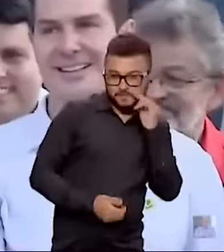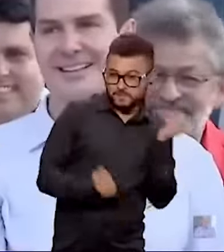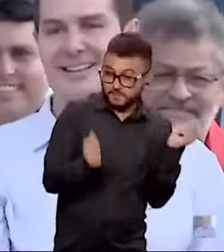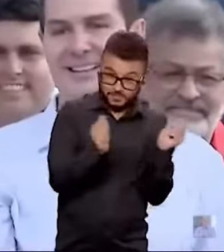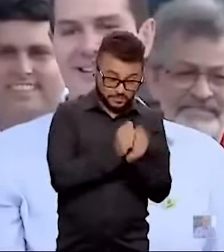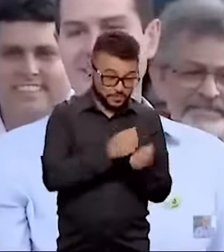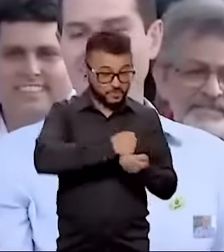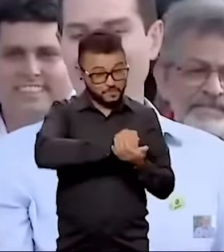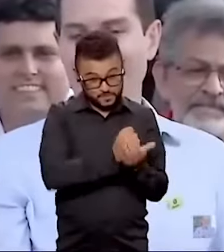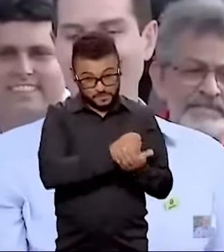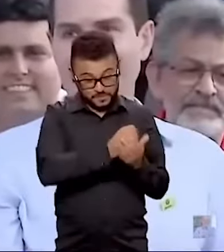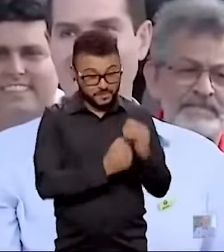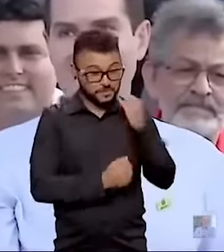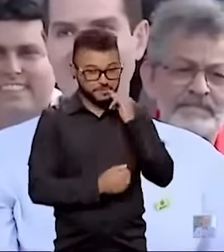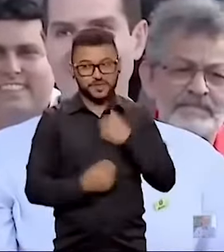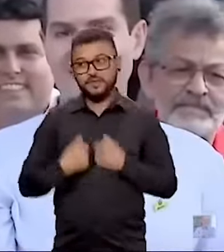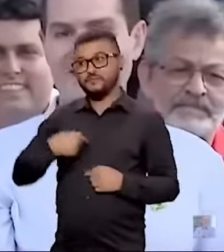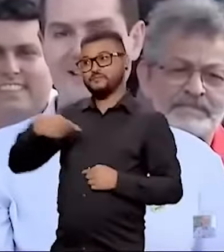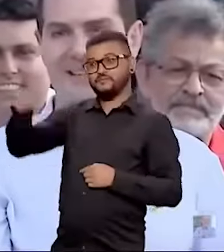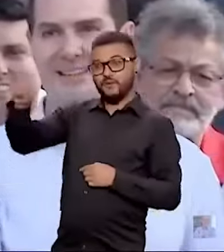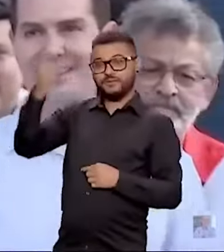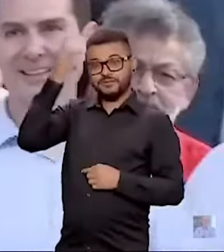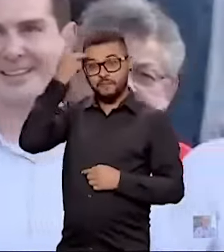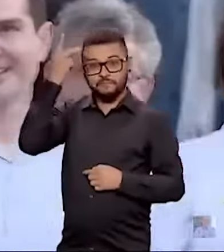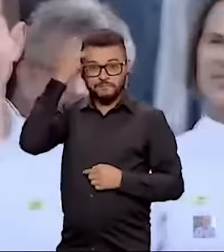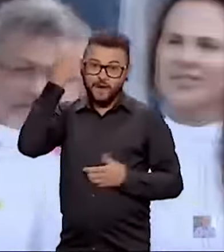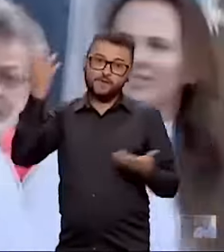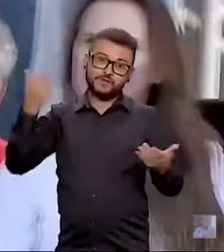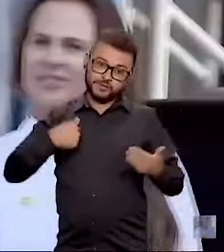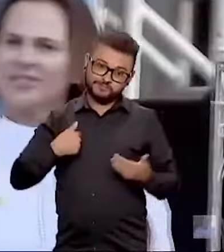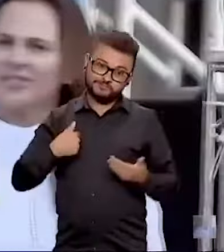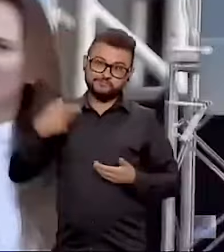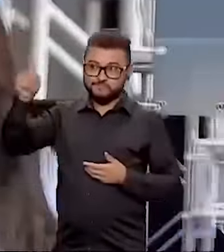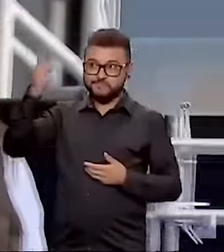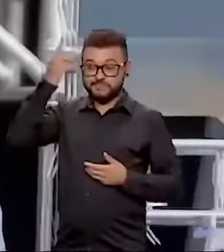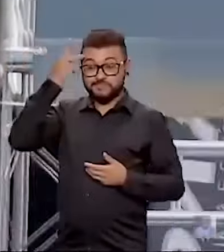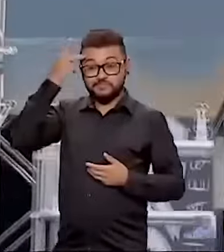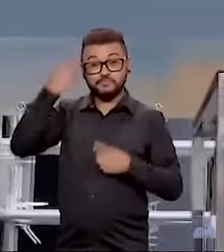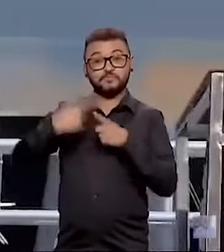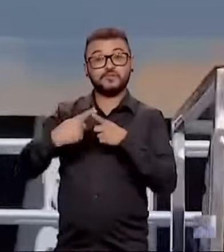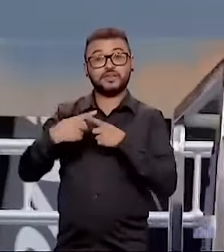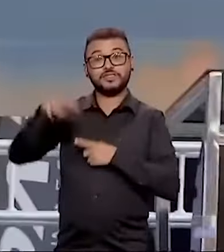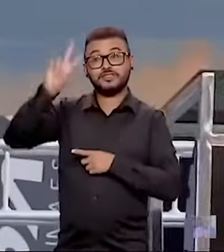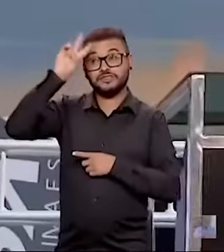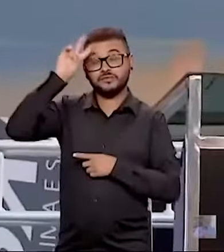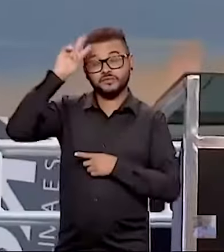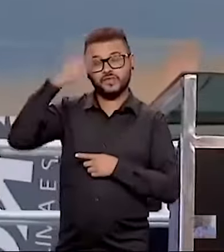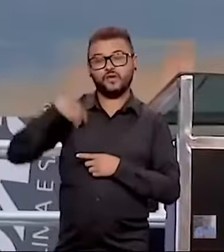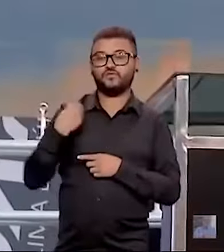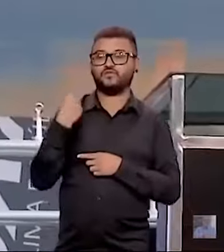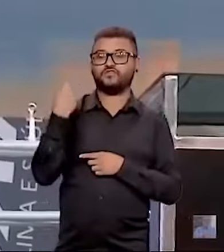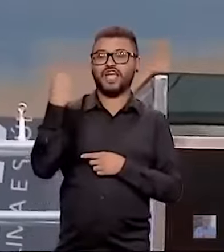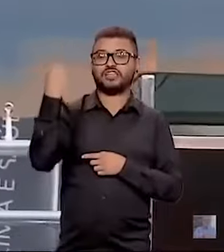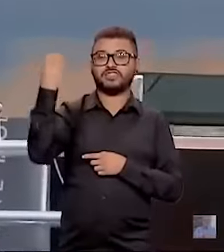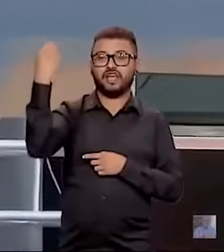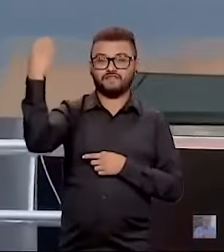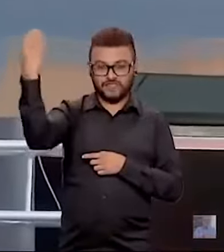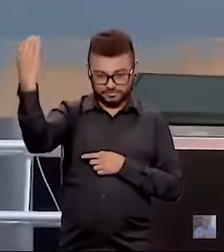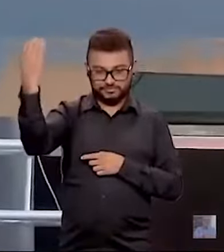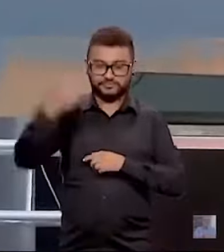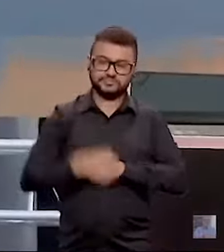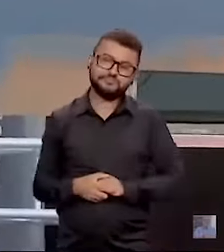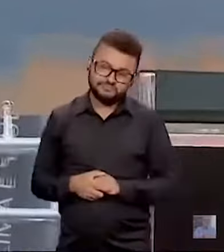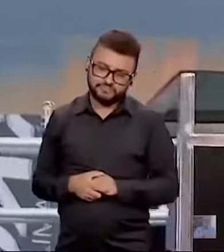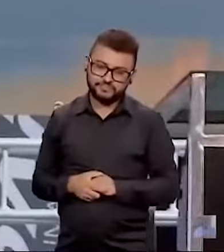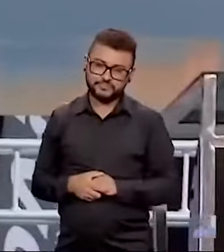uma caipirosca. E eu tenho que ir embora para São Paulo, porque na segunda-feira eu vou fazer uma viagem